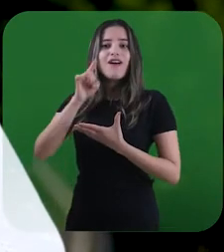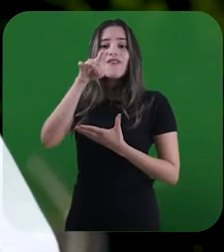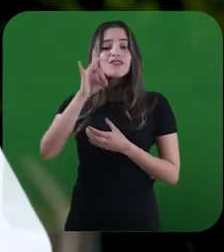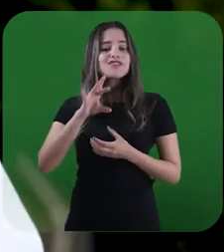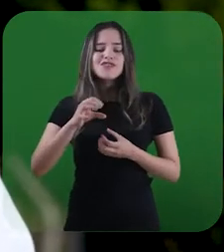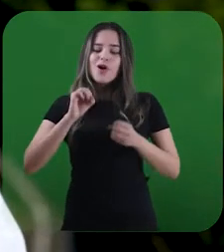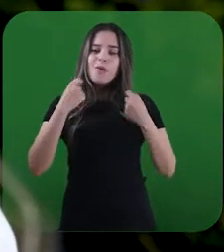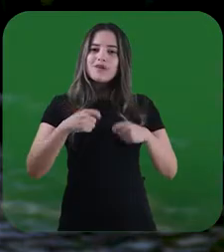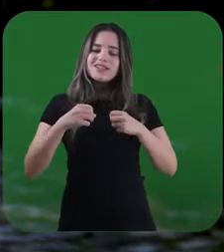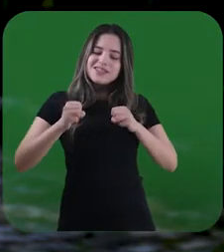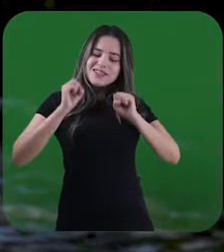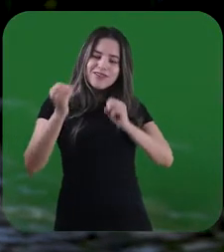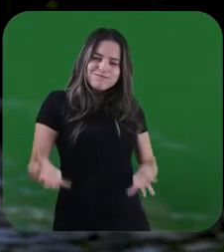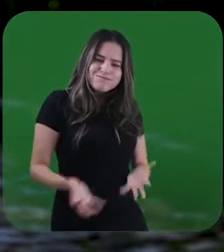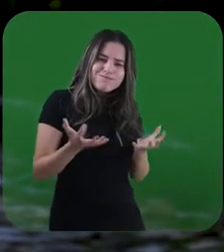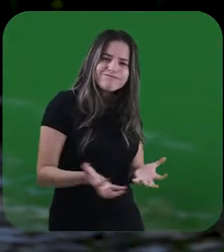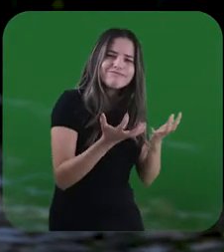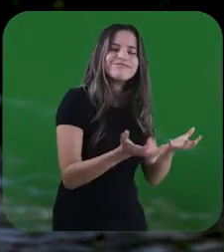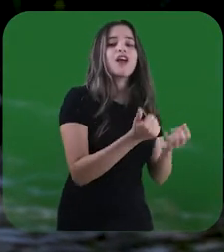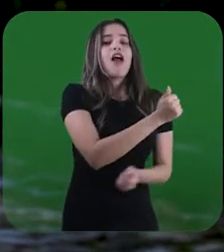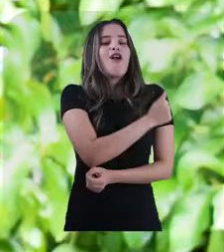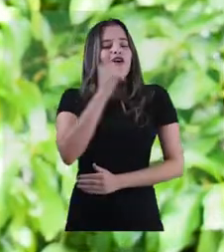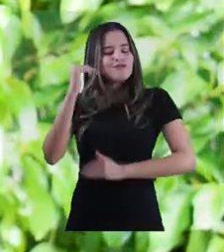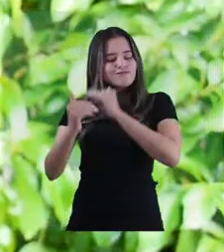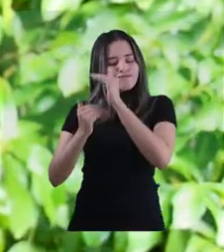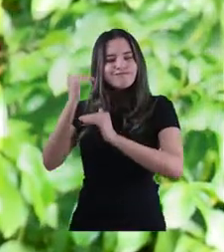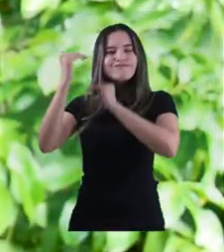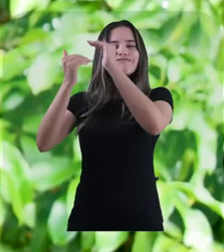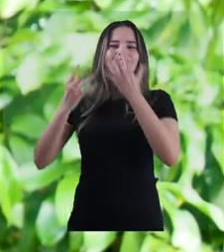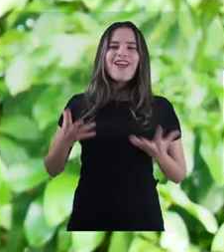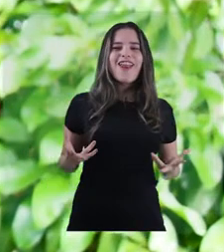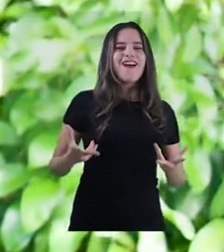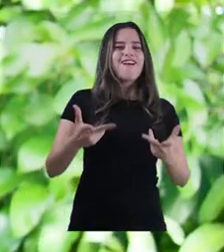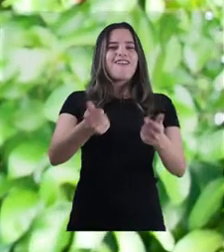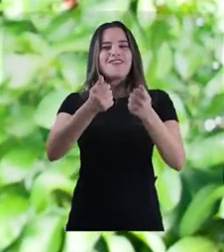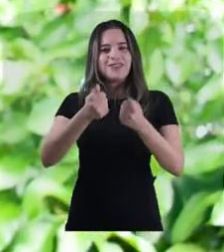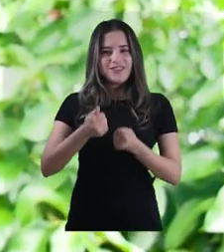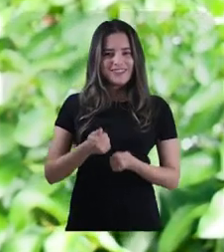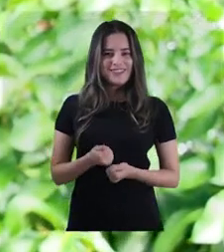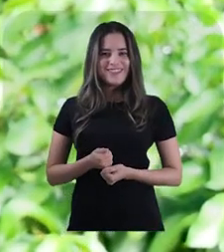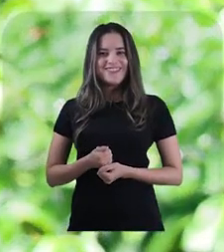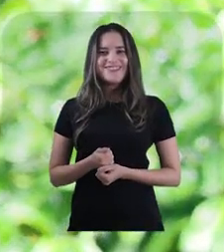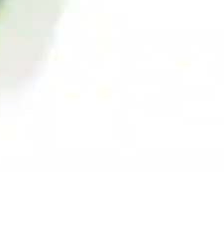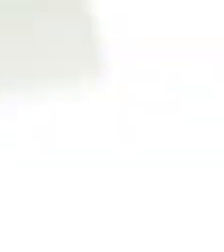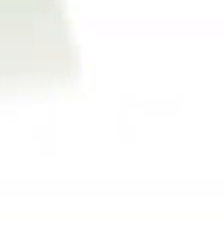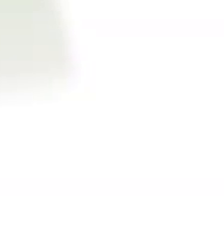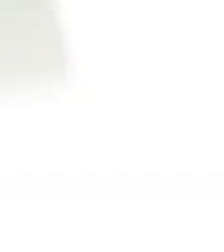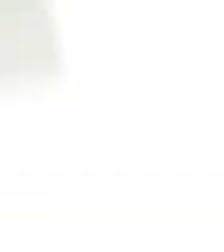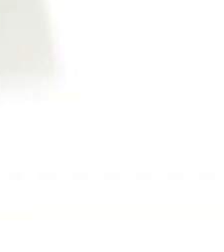vertical para a arte você só precisa jogar o adubo ali porque ele vai embora a coisa evolui de uma forma maravilhosa assim